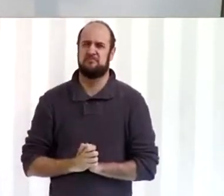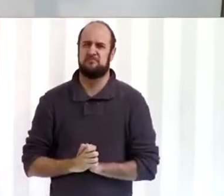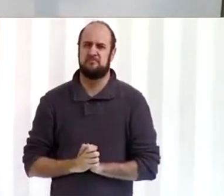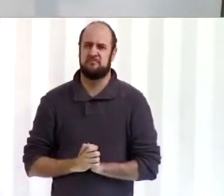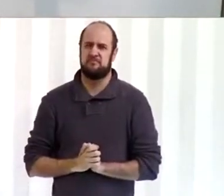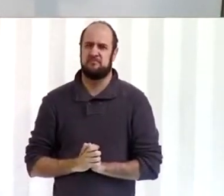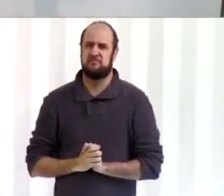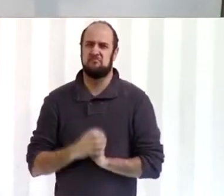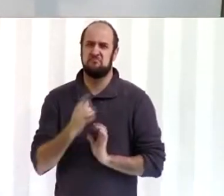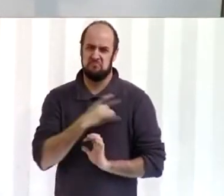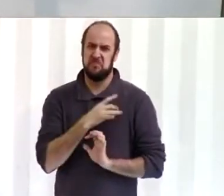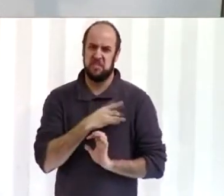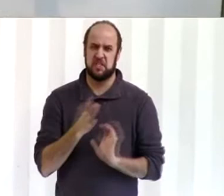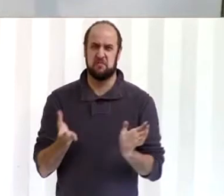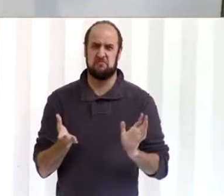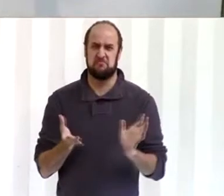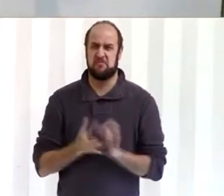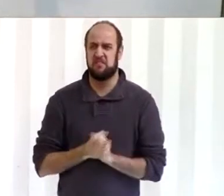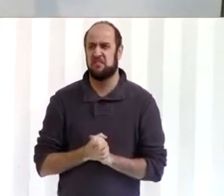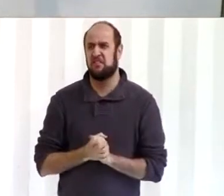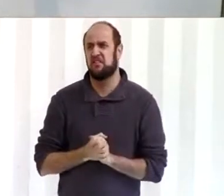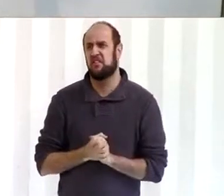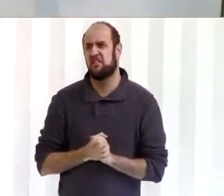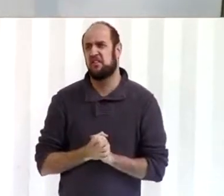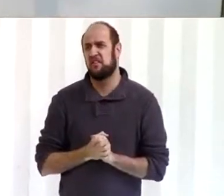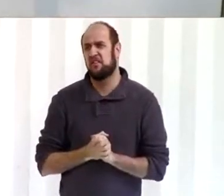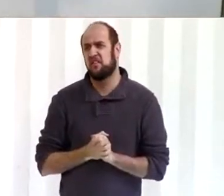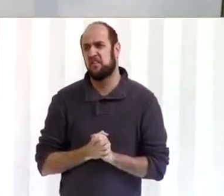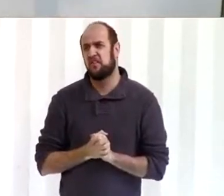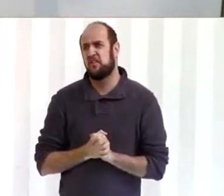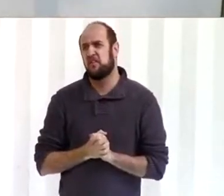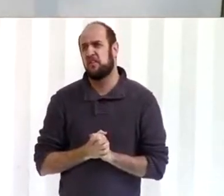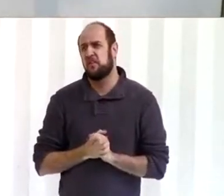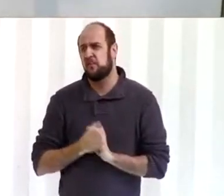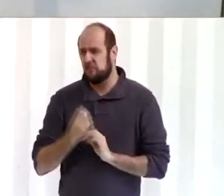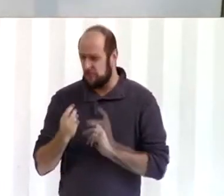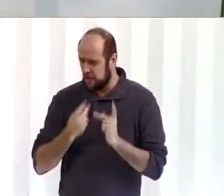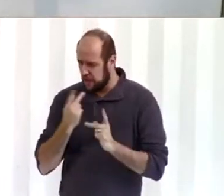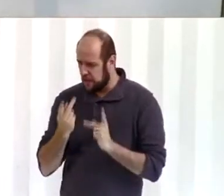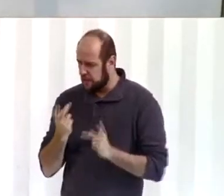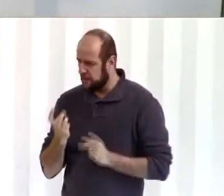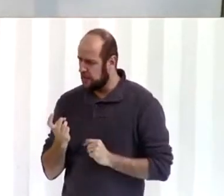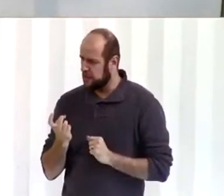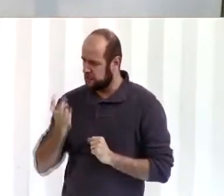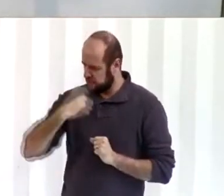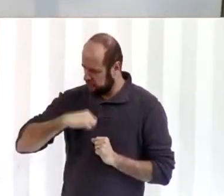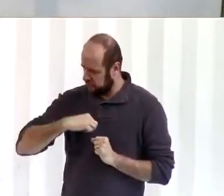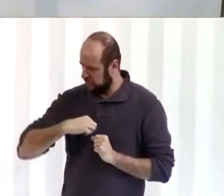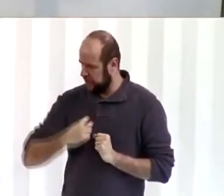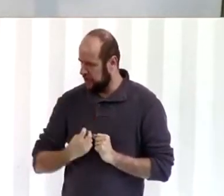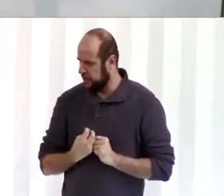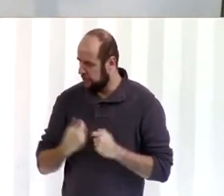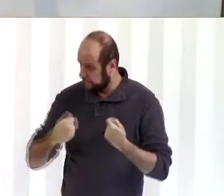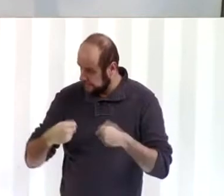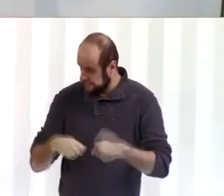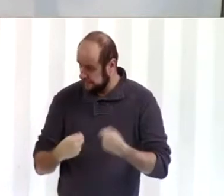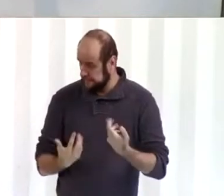E com medo, e dizendo, se eu for entubado, eu não volto. Eu sei que eu não volto.